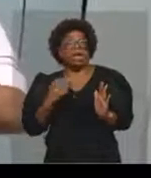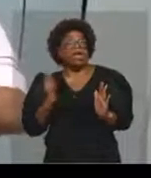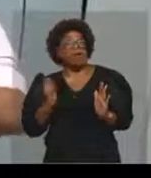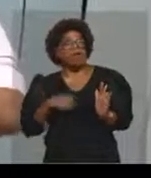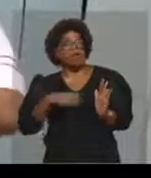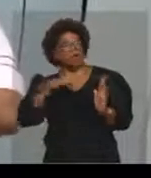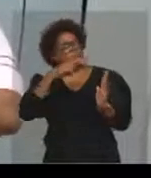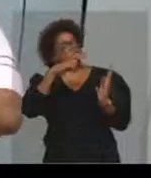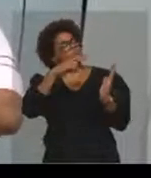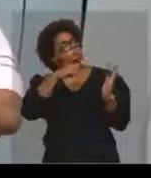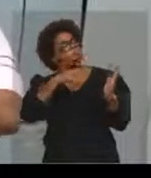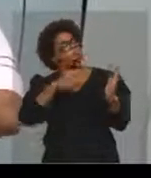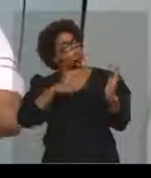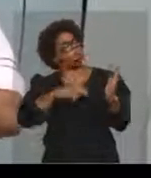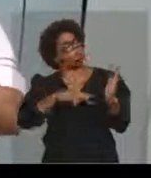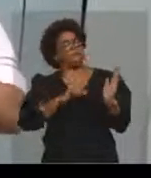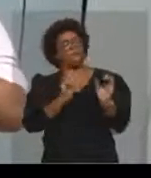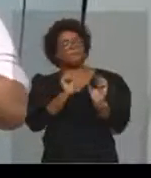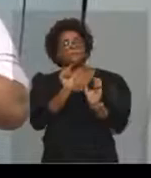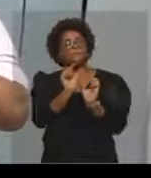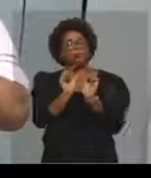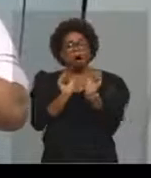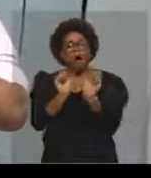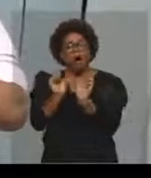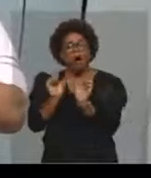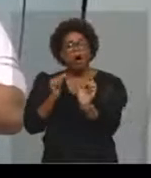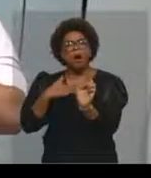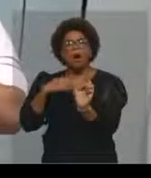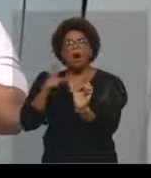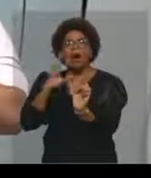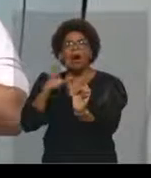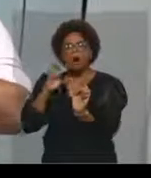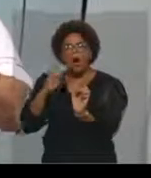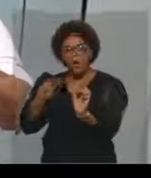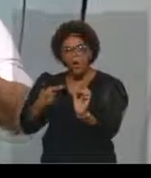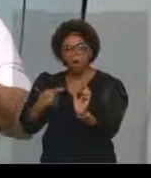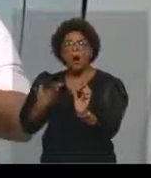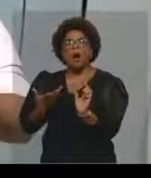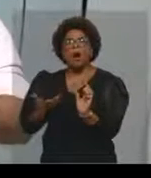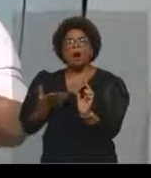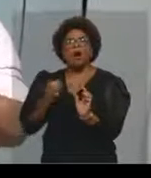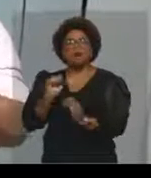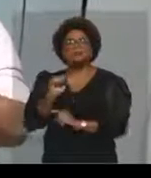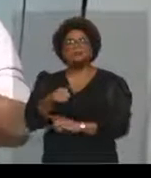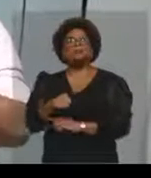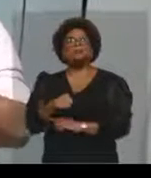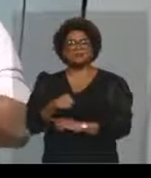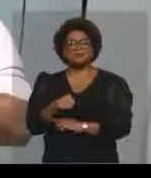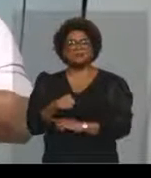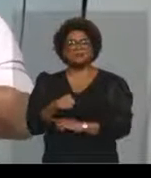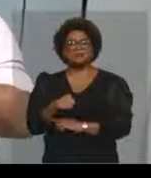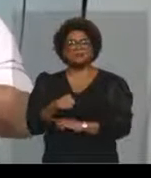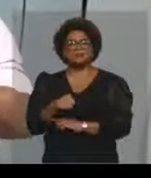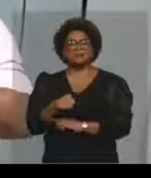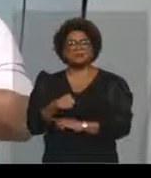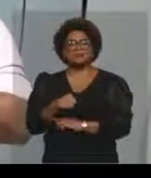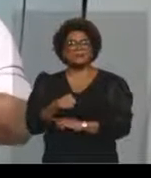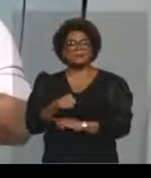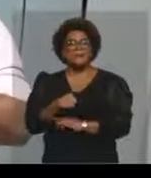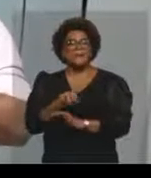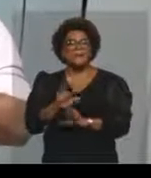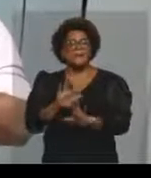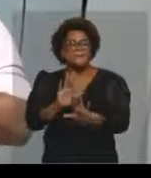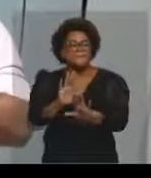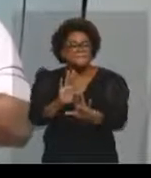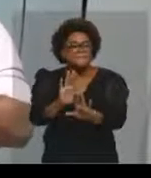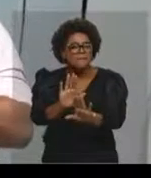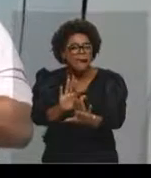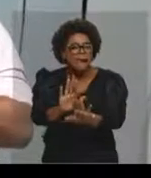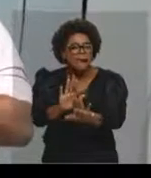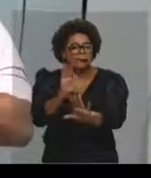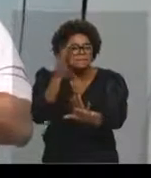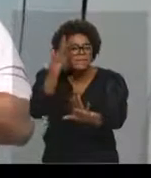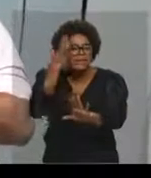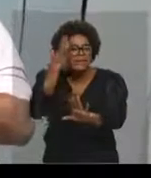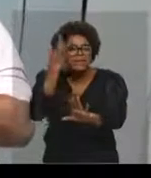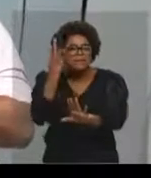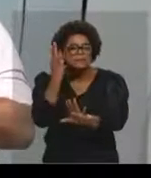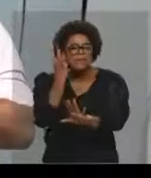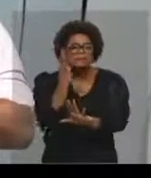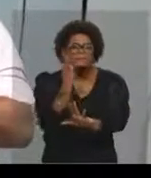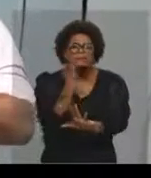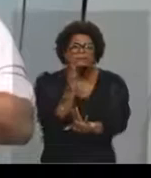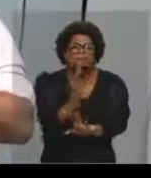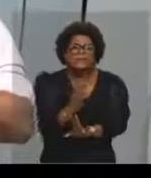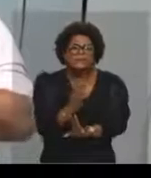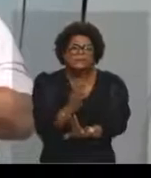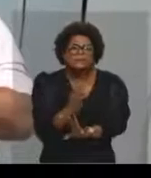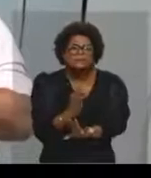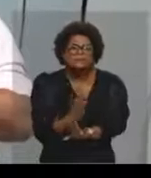quais palavras vão estar escritas, eu vou conseguir decodificar aquilo ali. Mas interpretar, que é